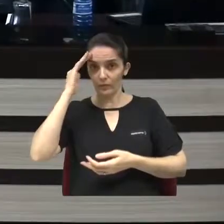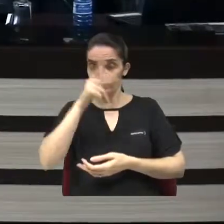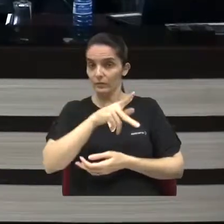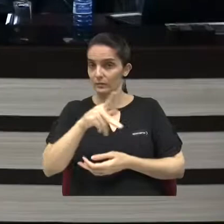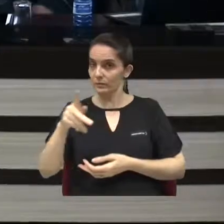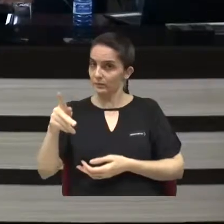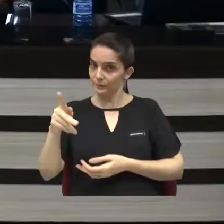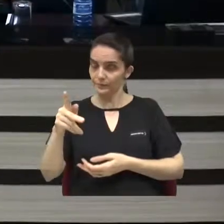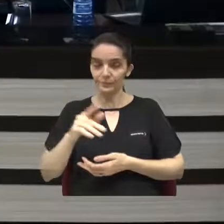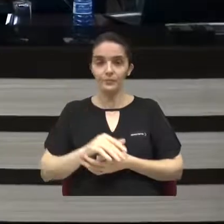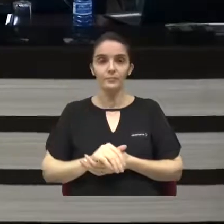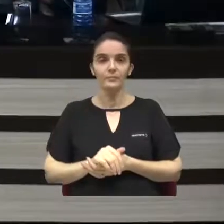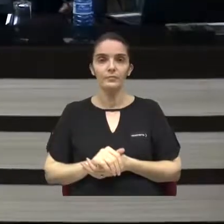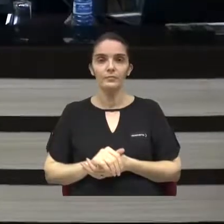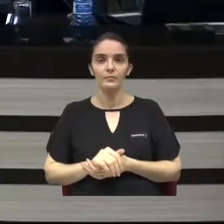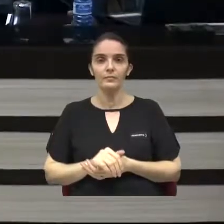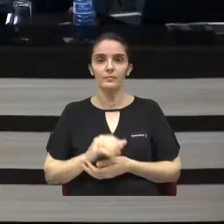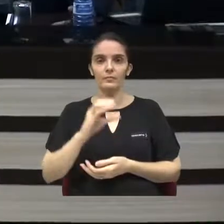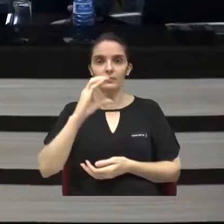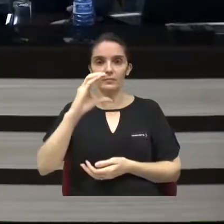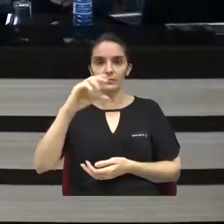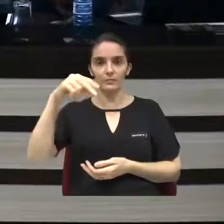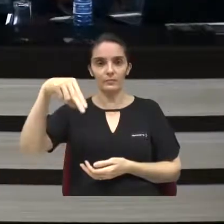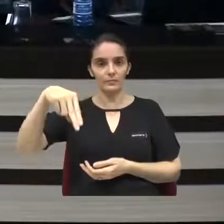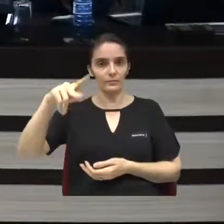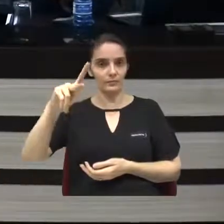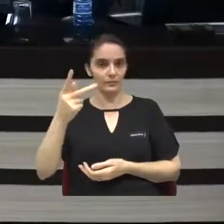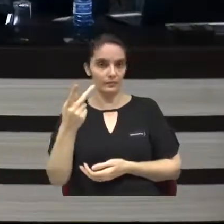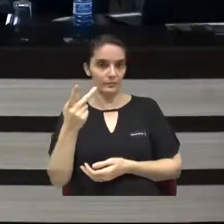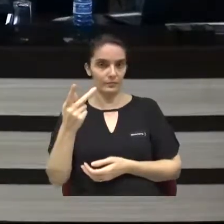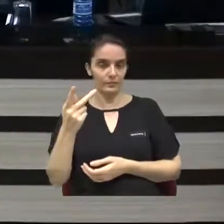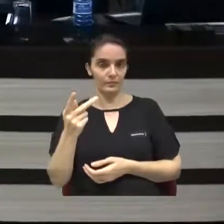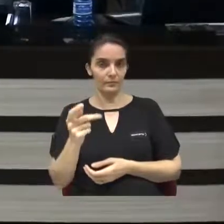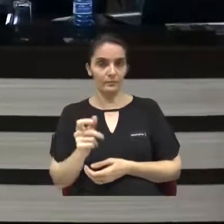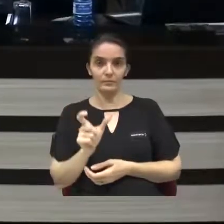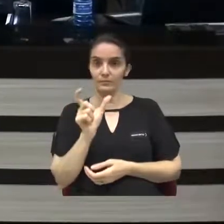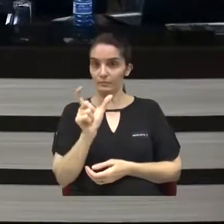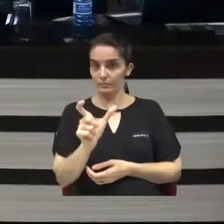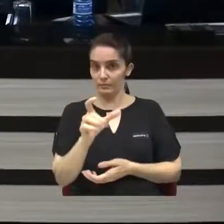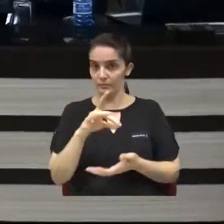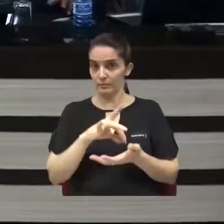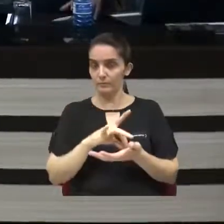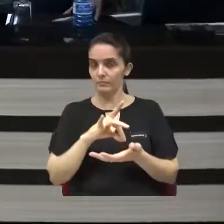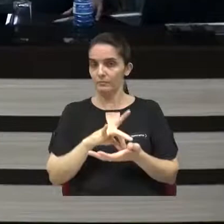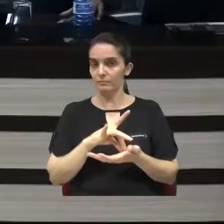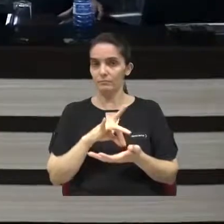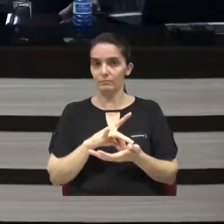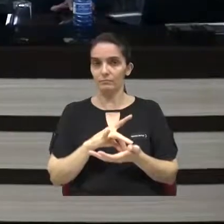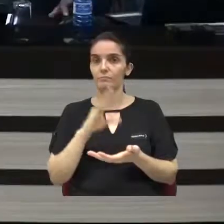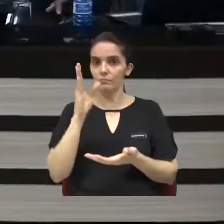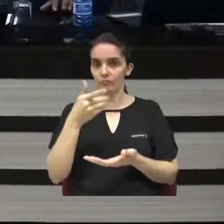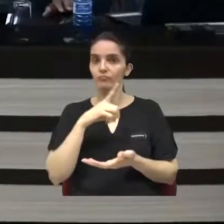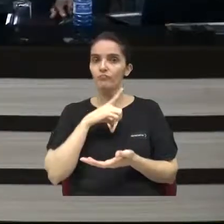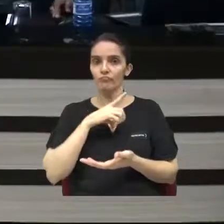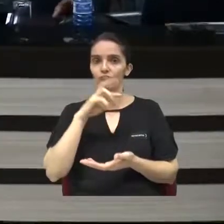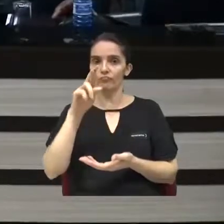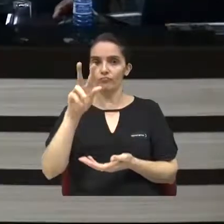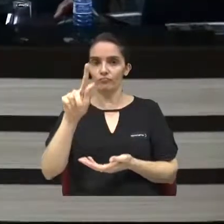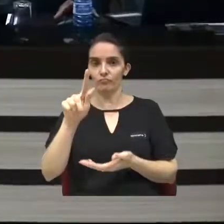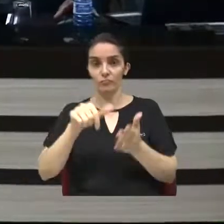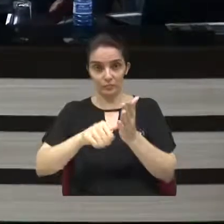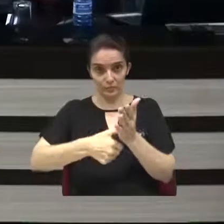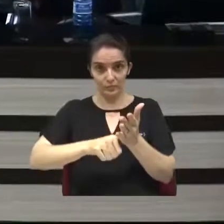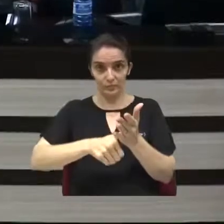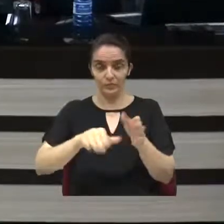presidente, a CNH, como é um documento oficial, senhor vereador, ele já consta o RG e o